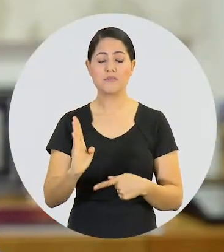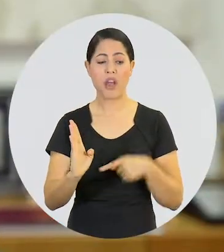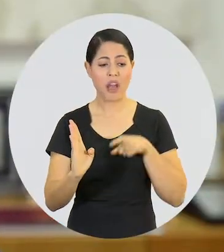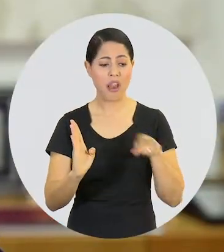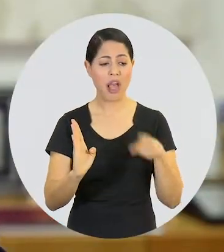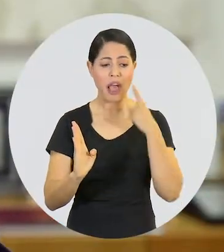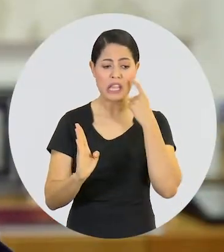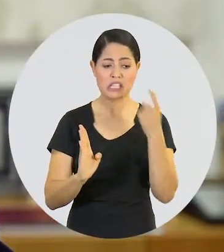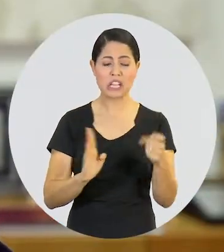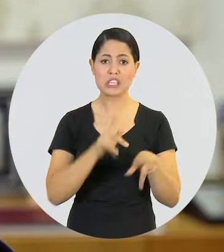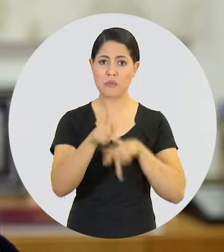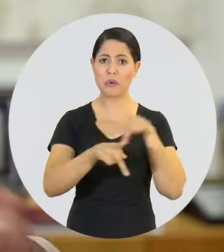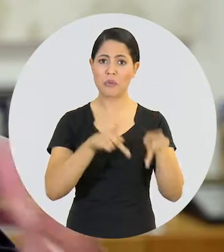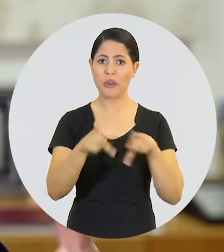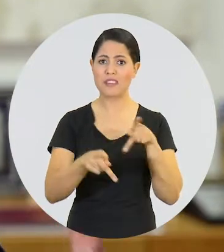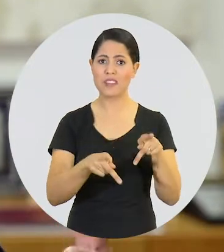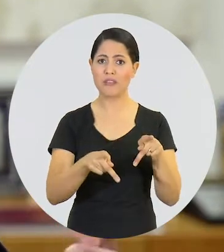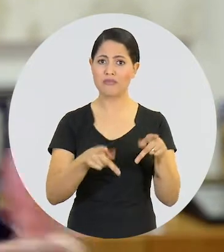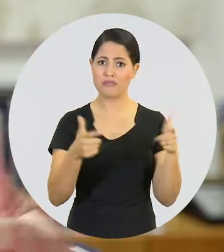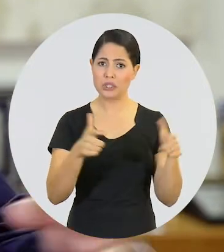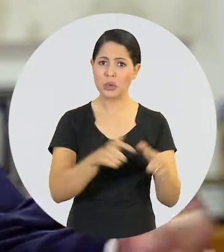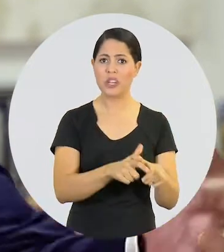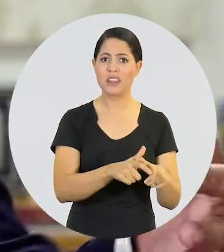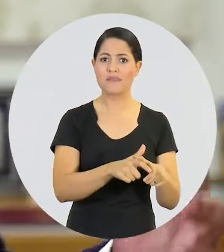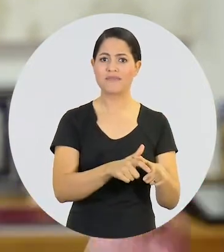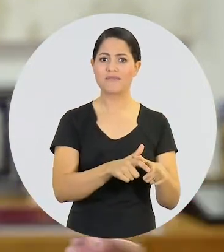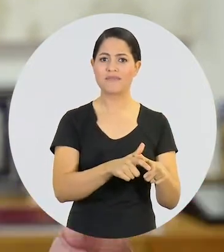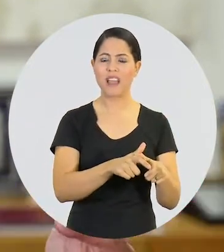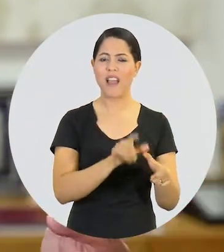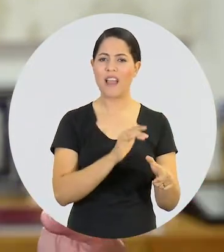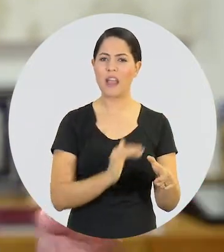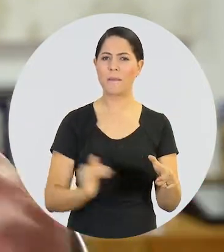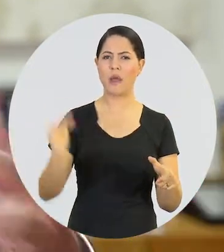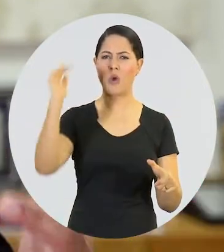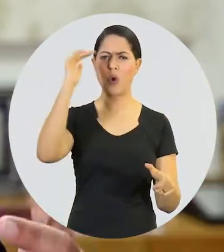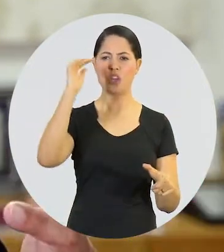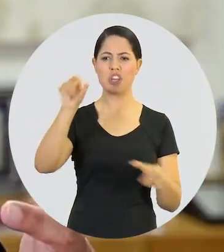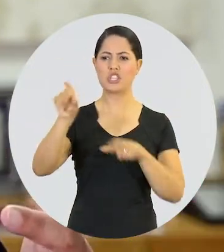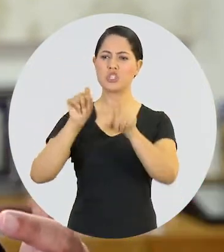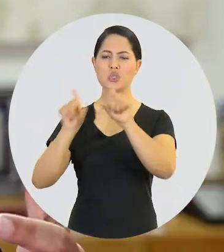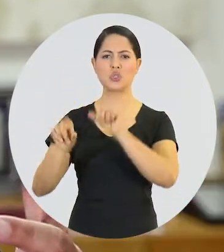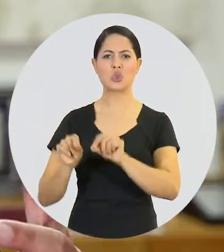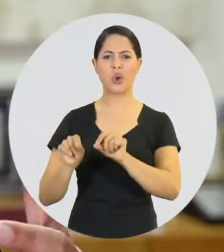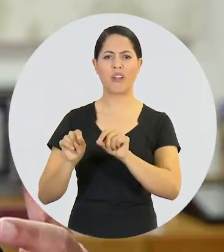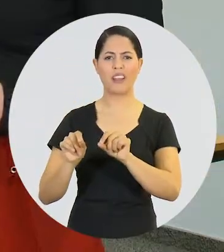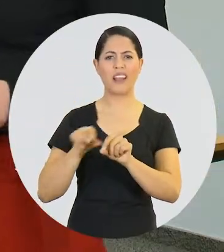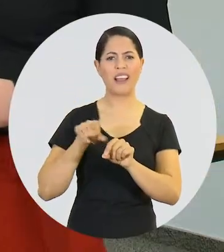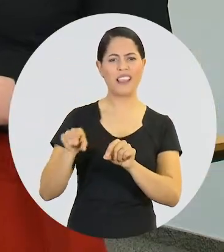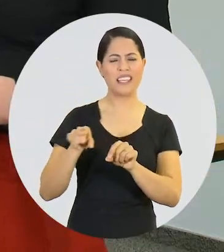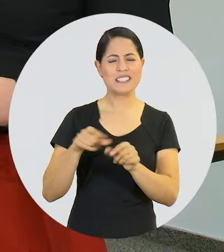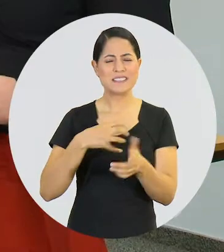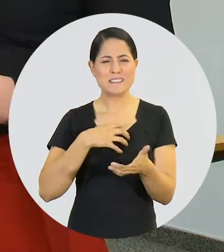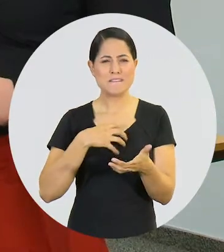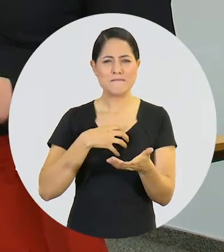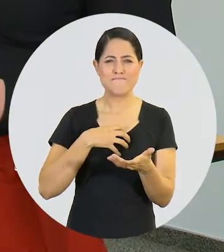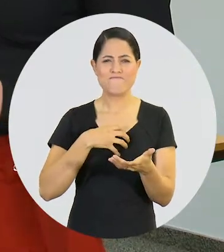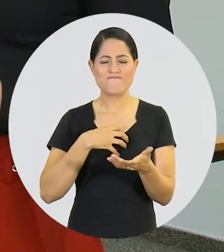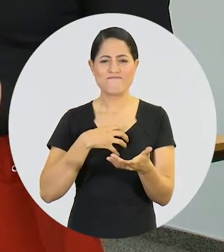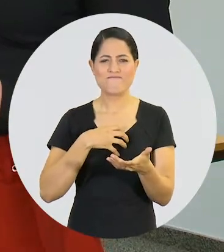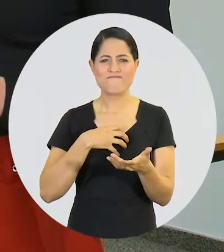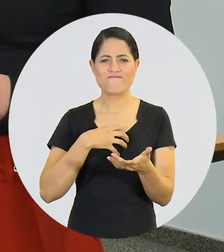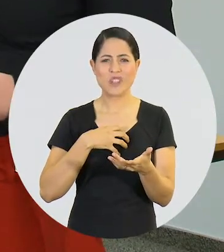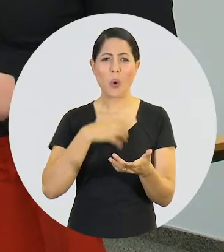da minoria, ele frustra o ideal da maioria, que tem a opção de escolha, mas ela vê a sua